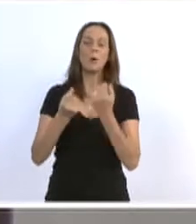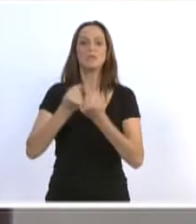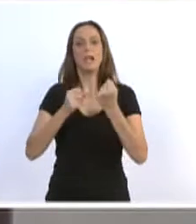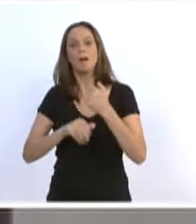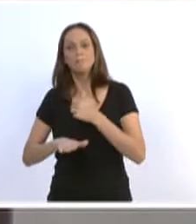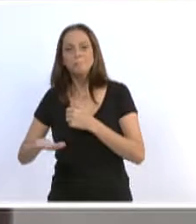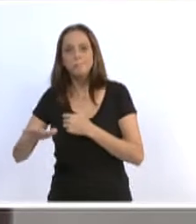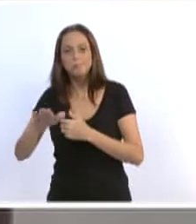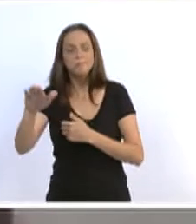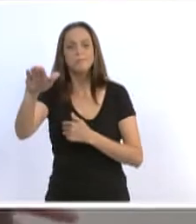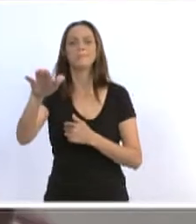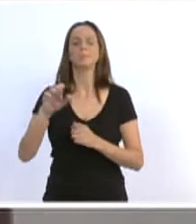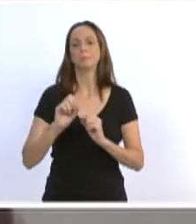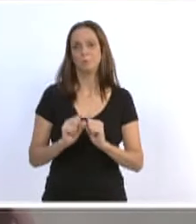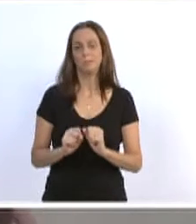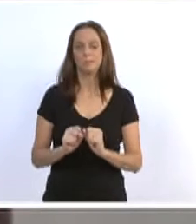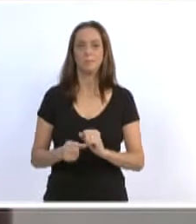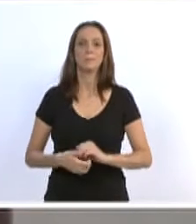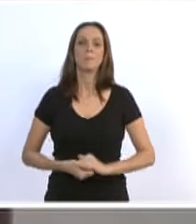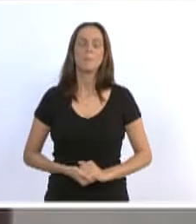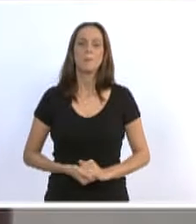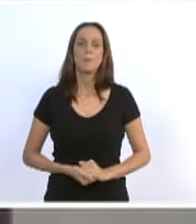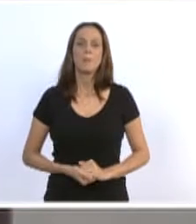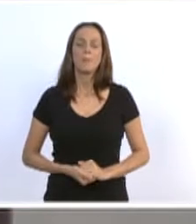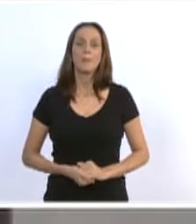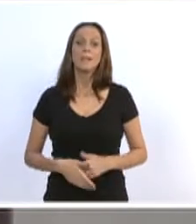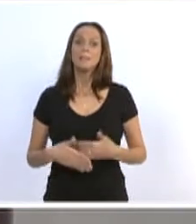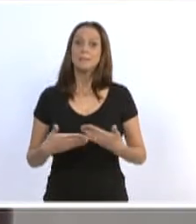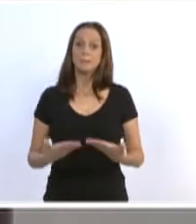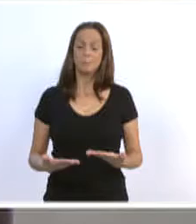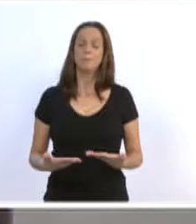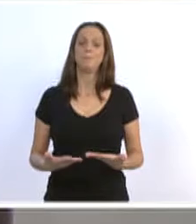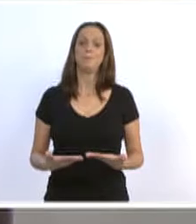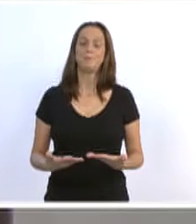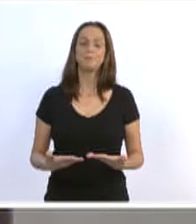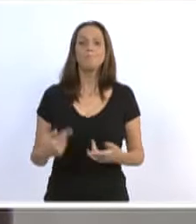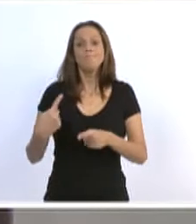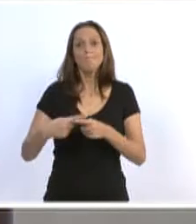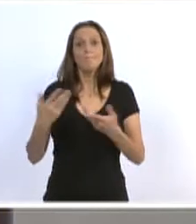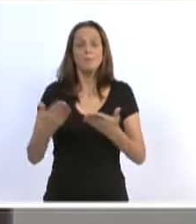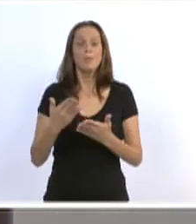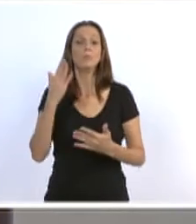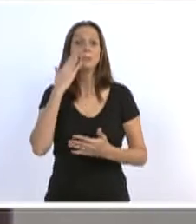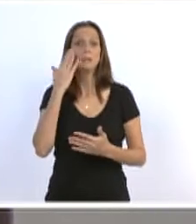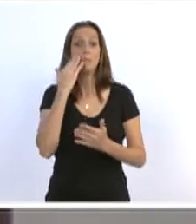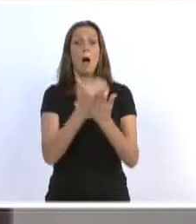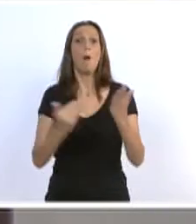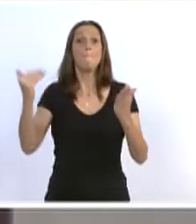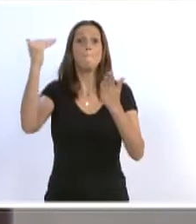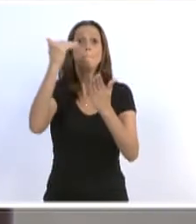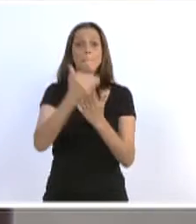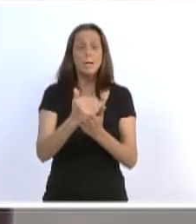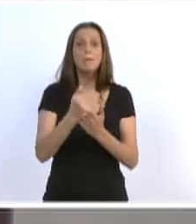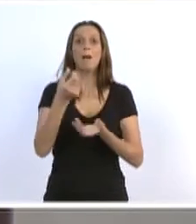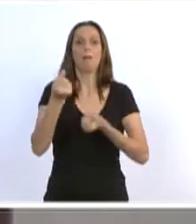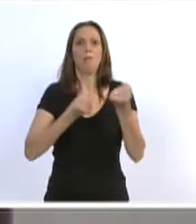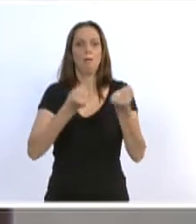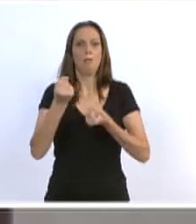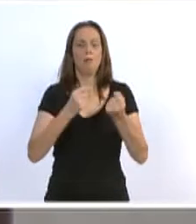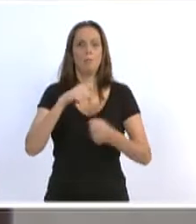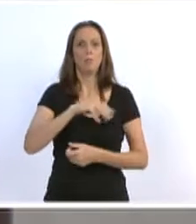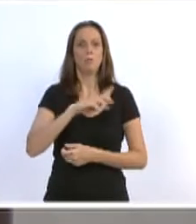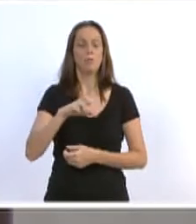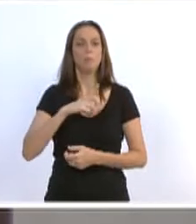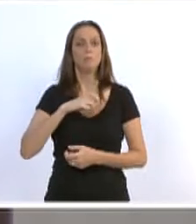que ser reaberta à comunidade e eu que culpa eu quero dizer aqui é com o aumento de veículos gente com aumento de automóveis no município de